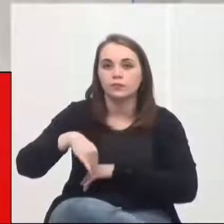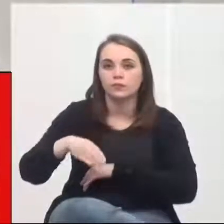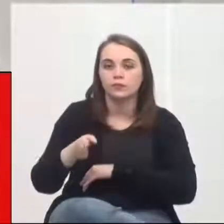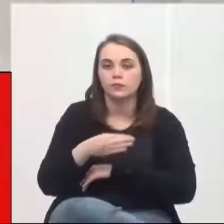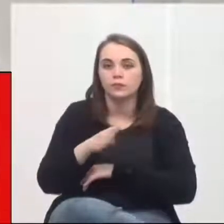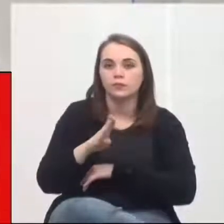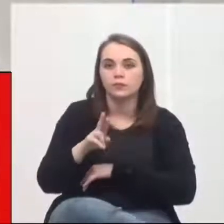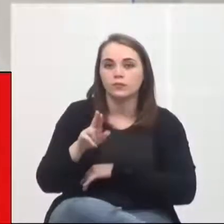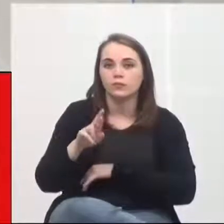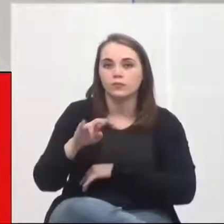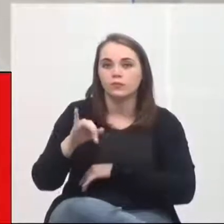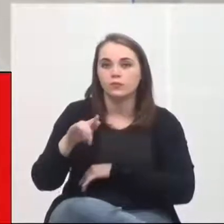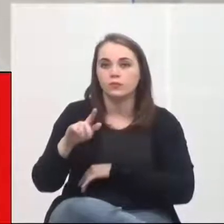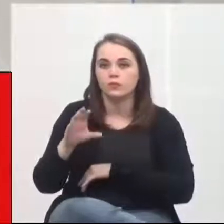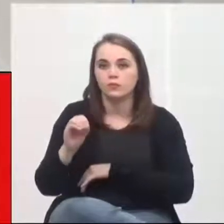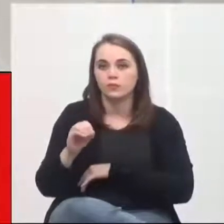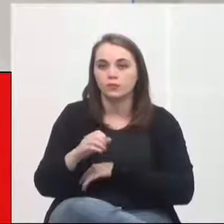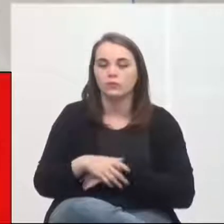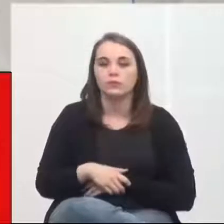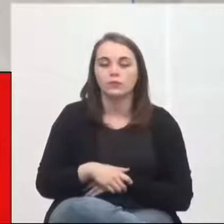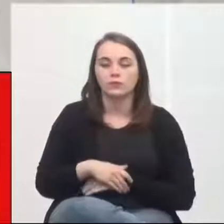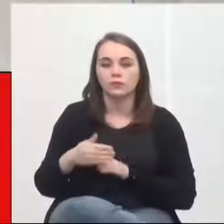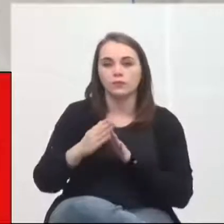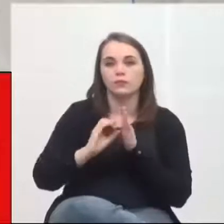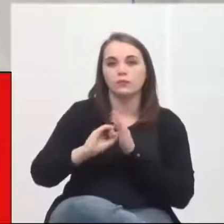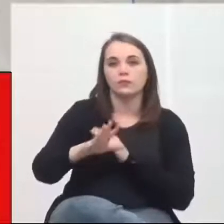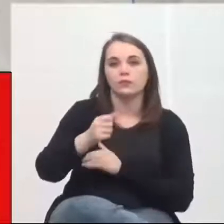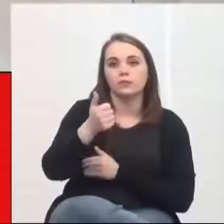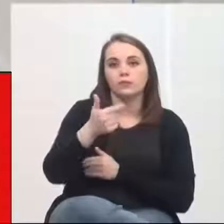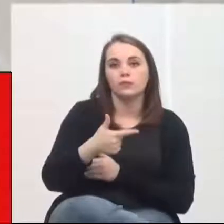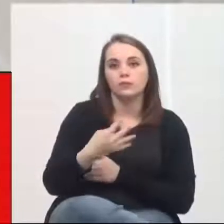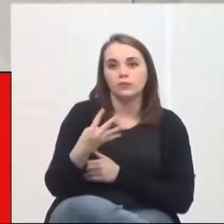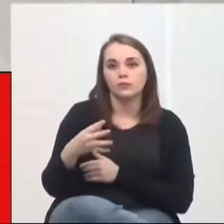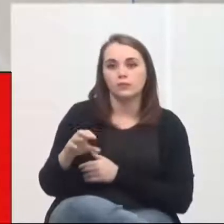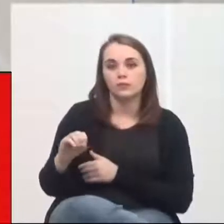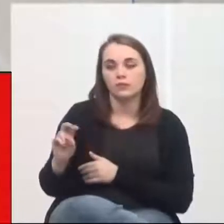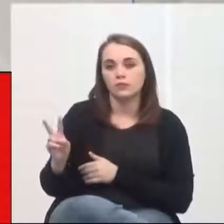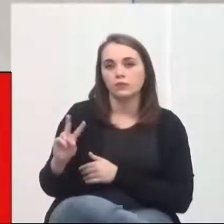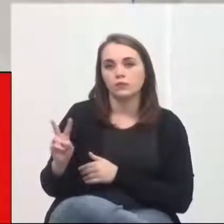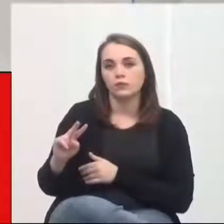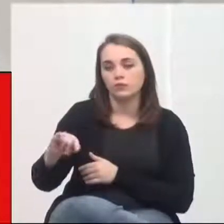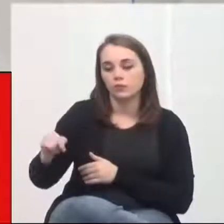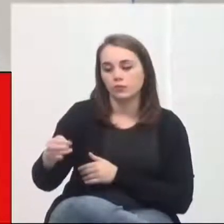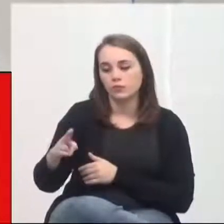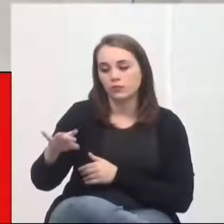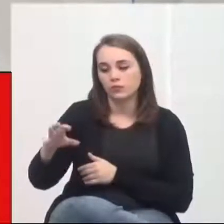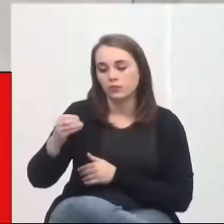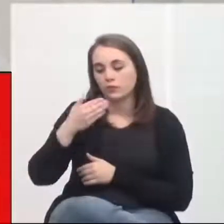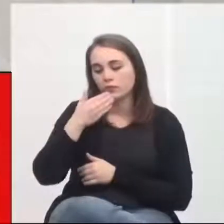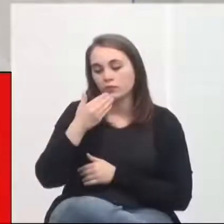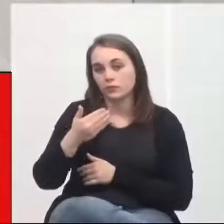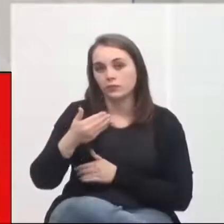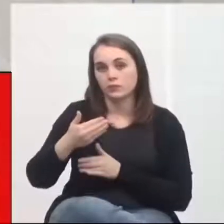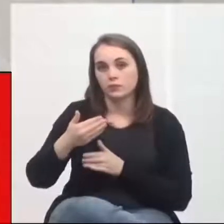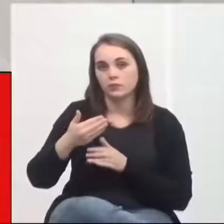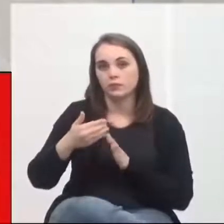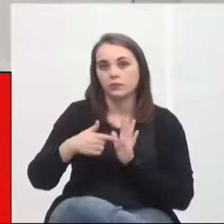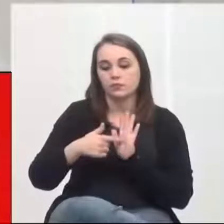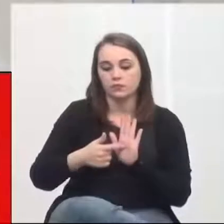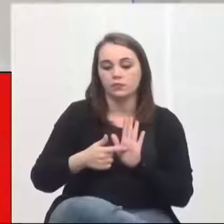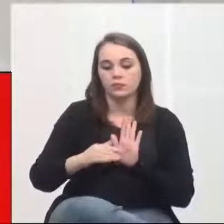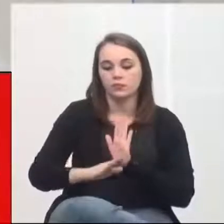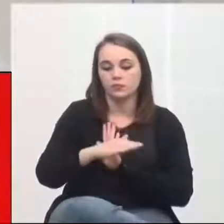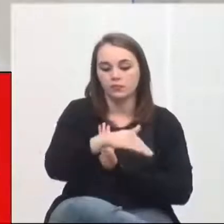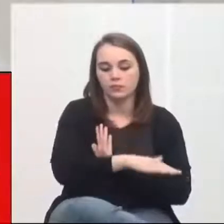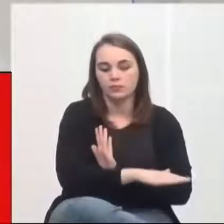Moacir Jardim de Menezes, no bairro Ceará. Indicação 1240-2021, autor vereador Júlio Kaminski, pintura e sinalização de lombada